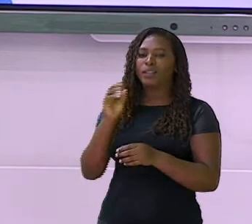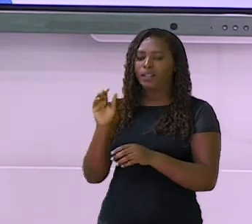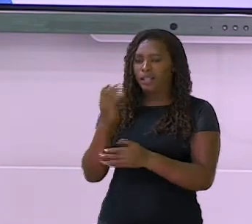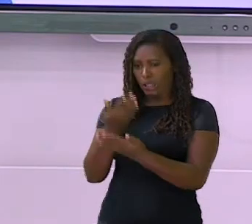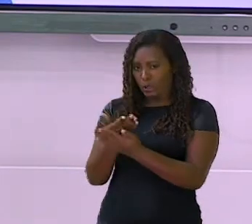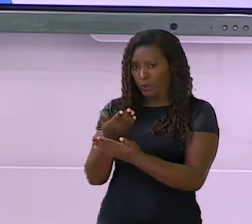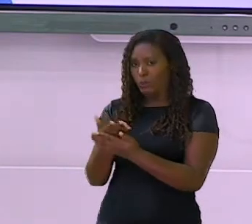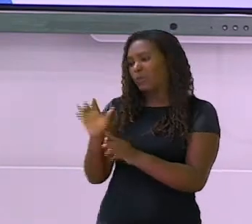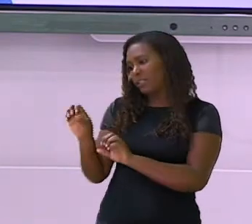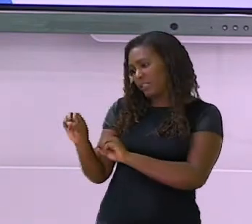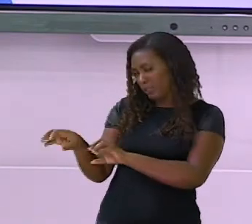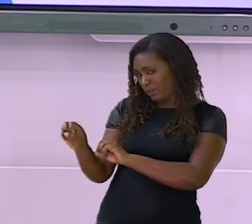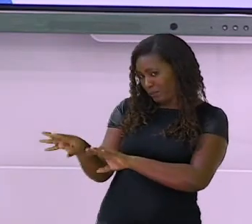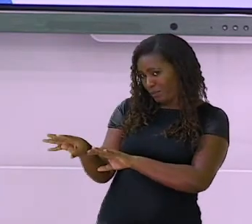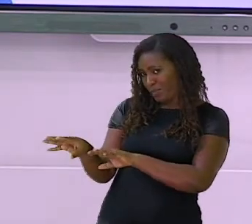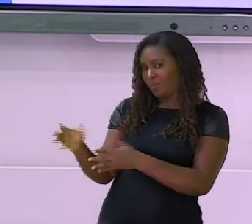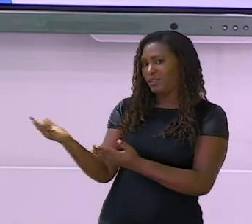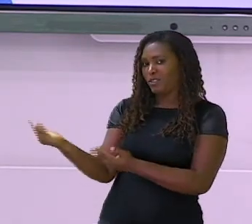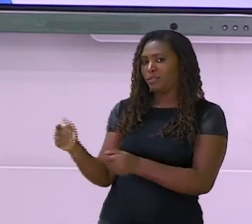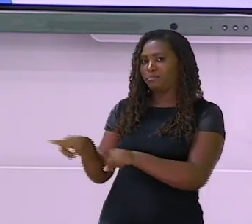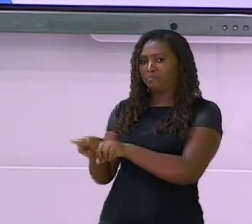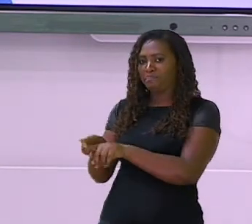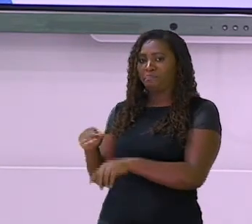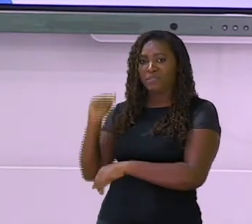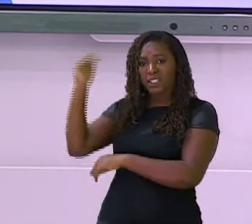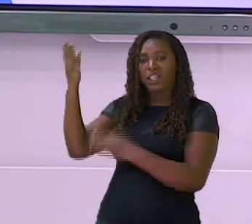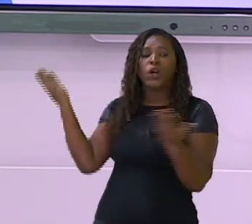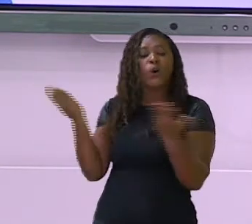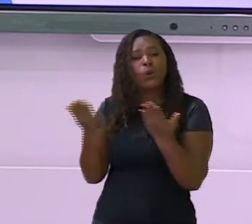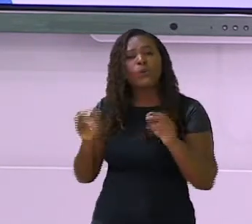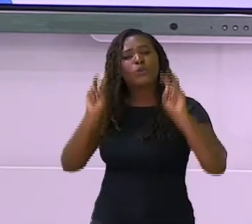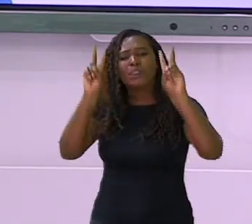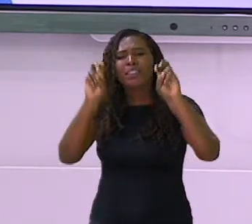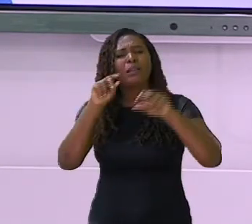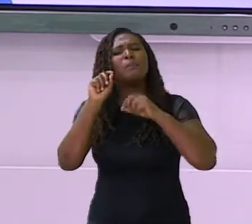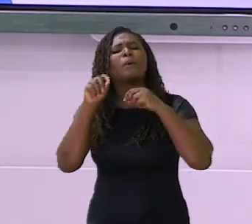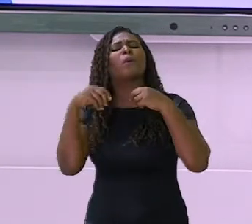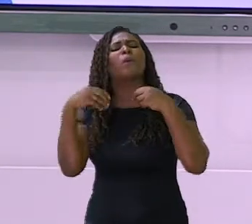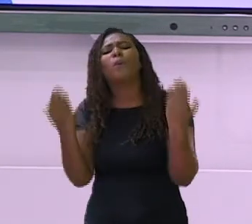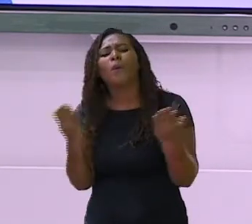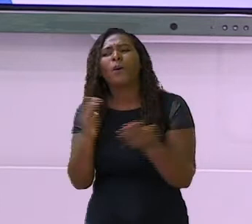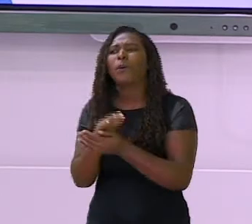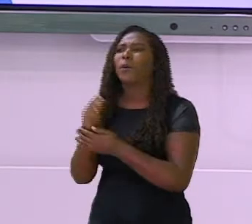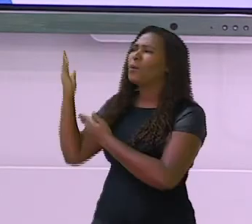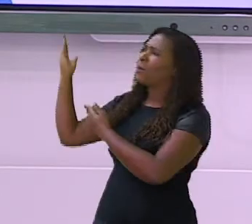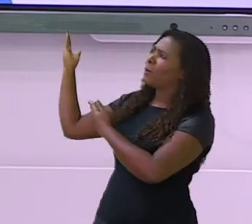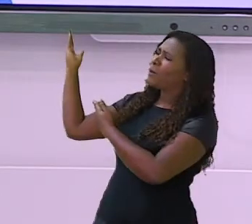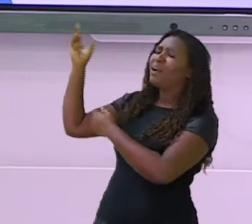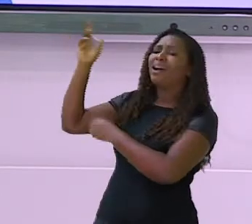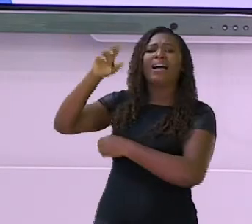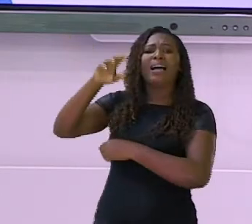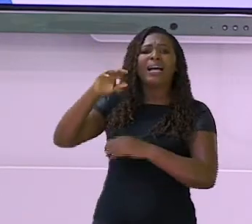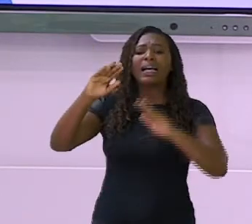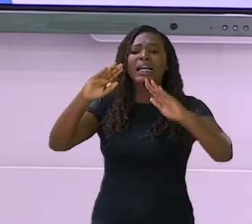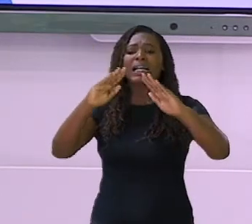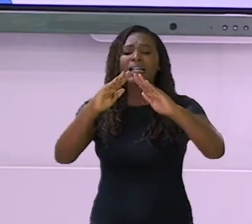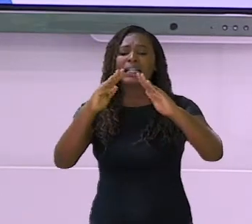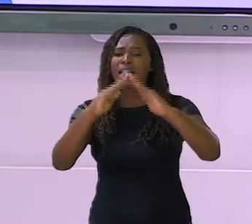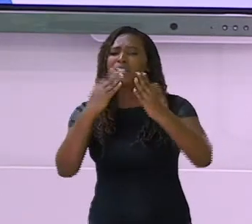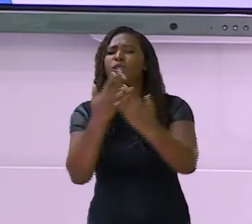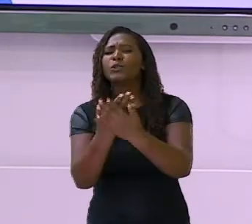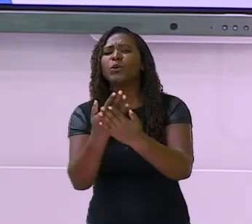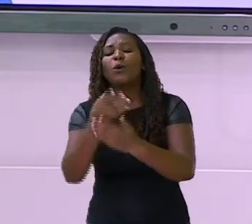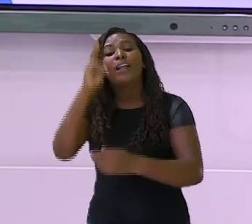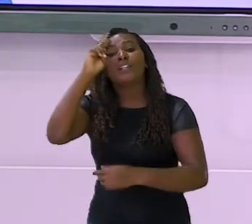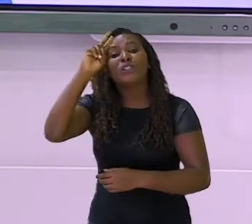é a História das Escolas. Já falamos em outras aulas sobre a importância da escola na nossa vida, na nossa